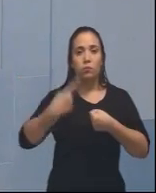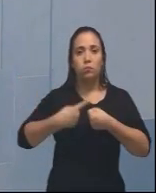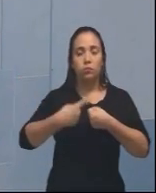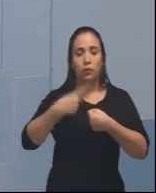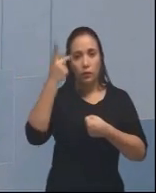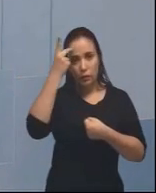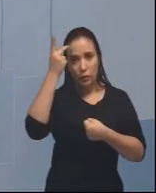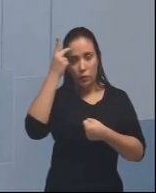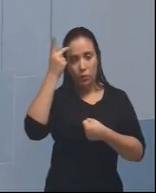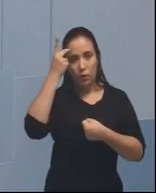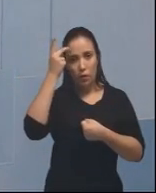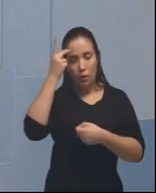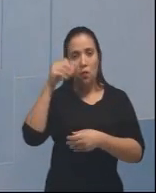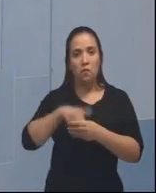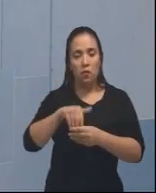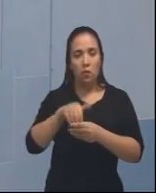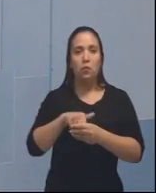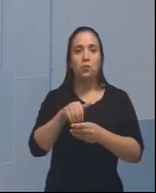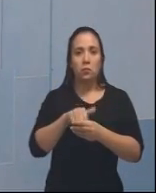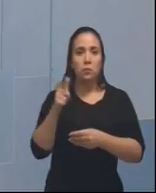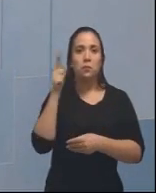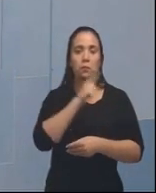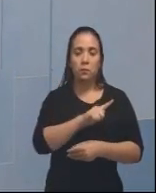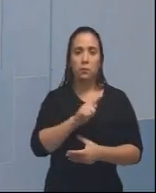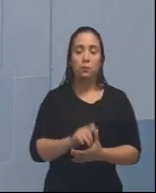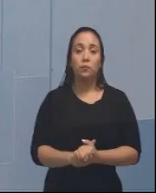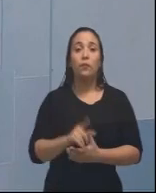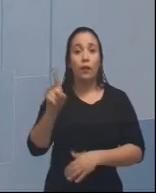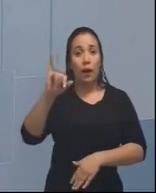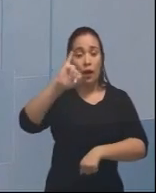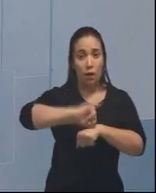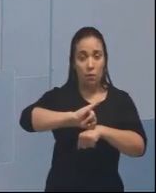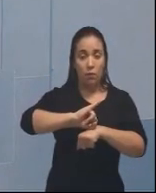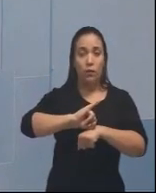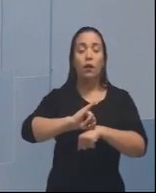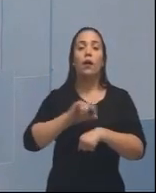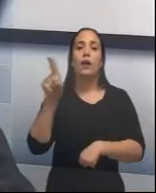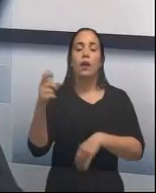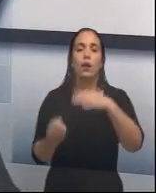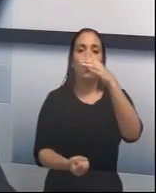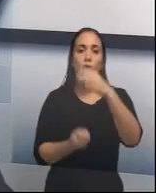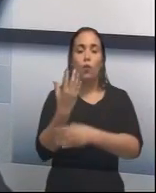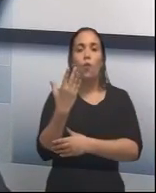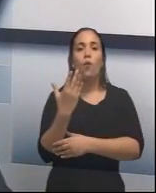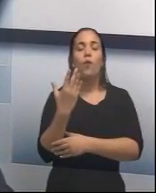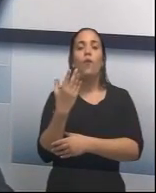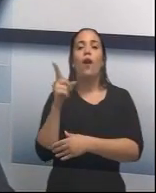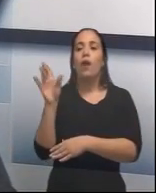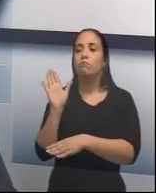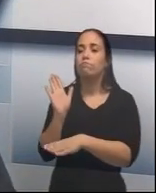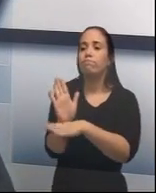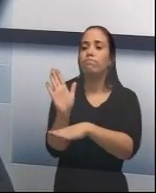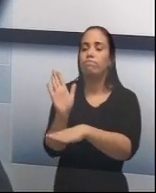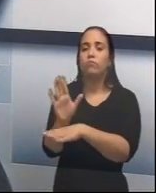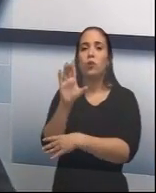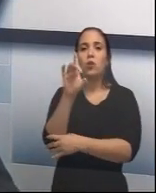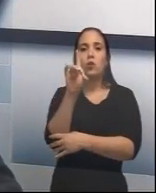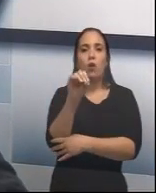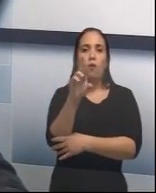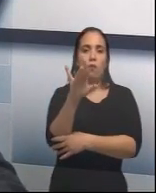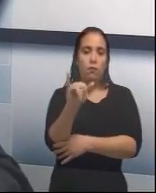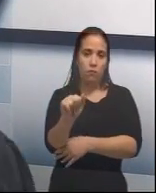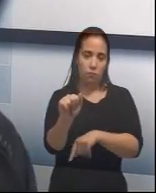paulistas e principalmente inclusive a capital. Foi quando ele criou o senhor Dória. Aí na minha avaliação... Que